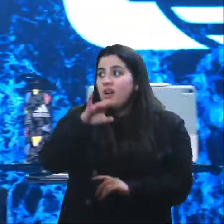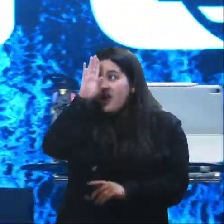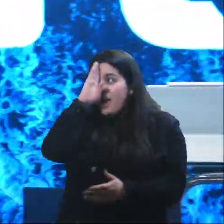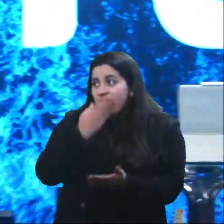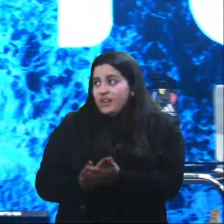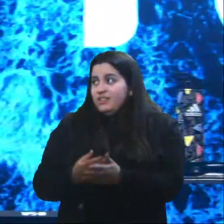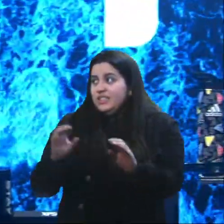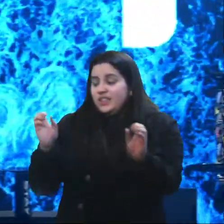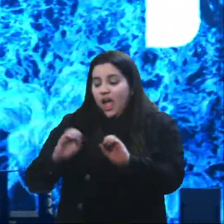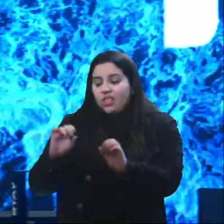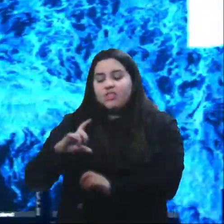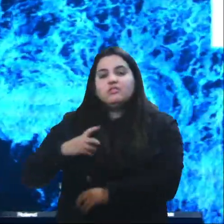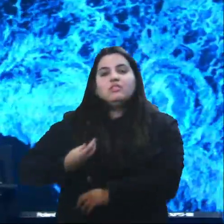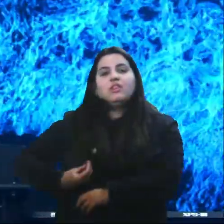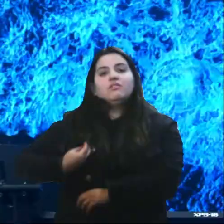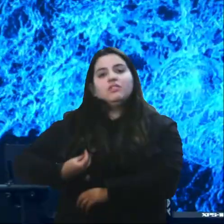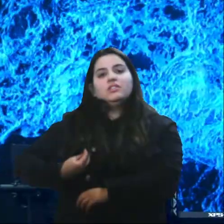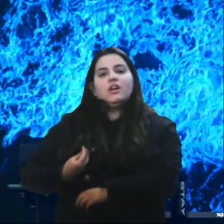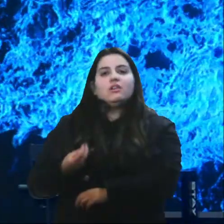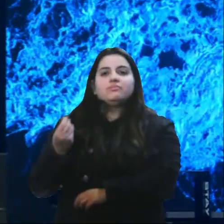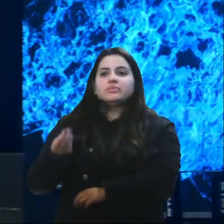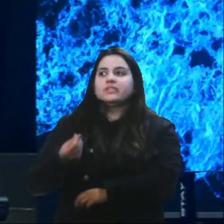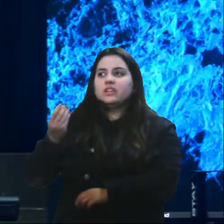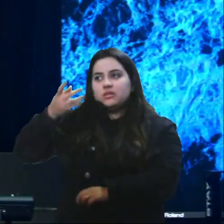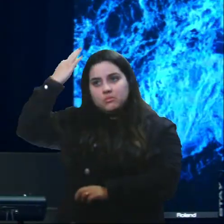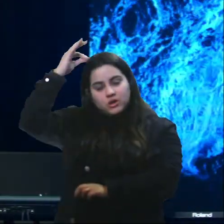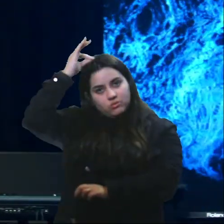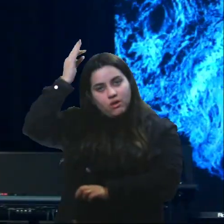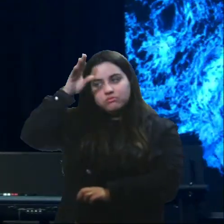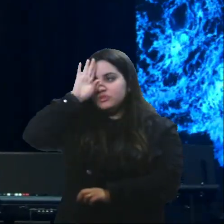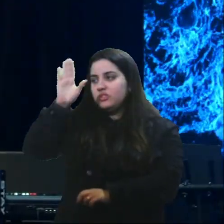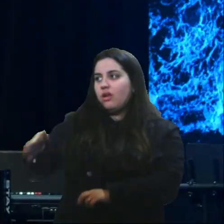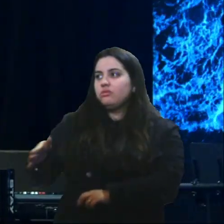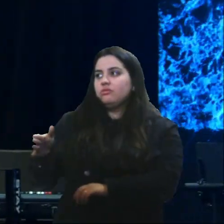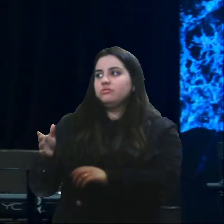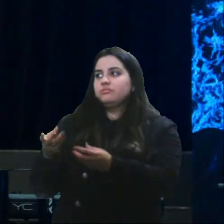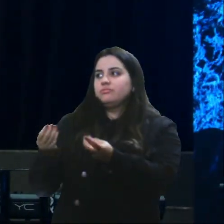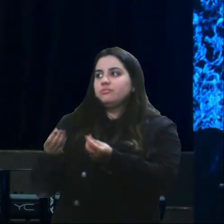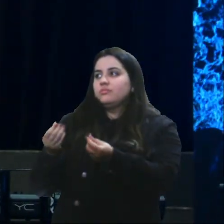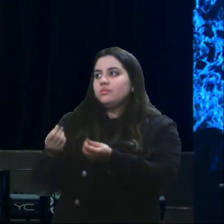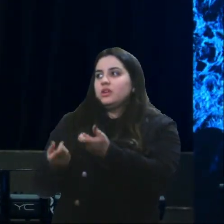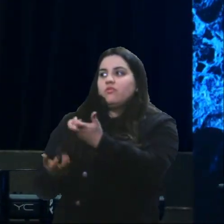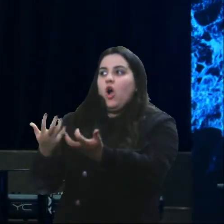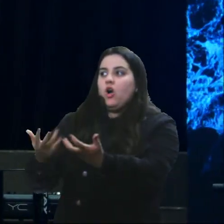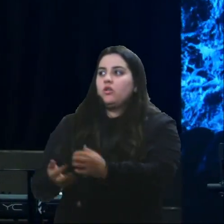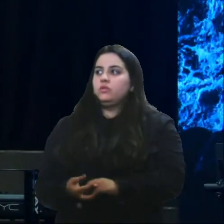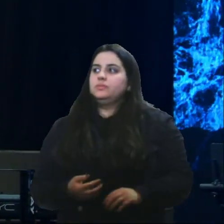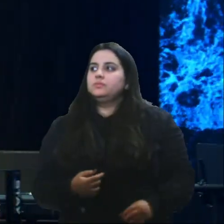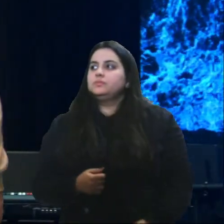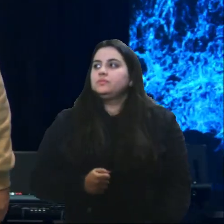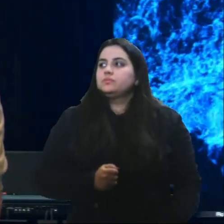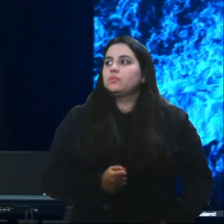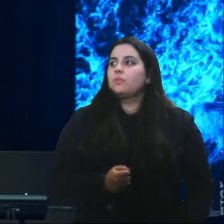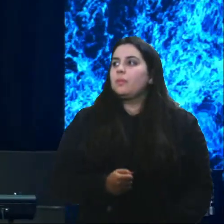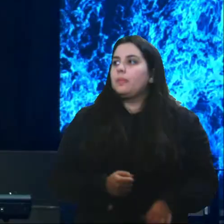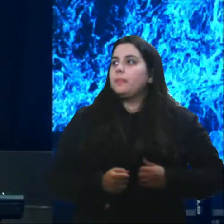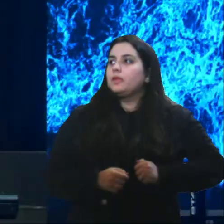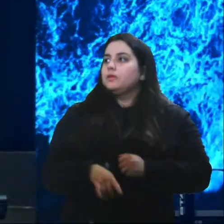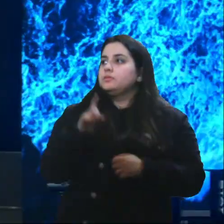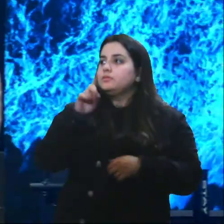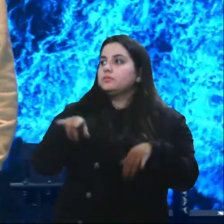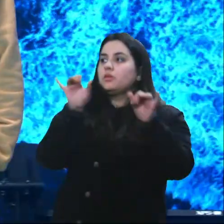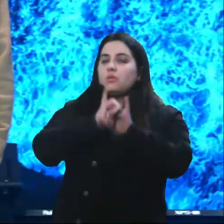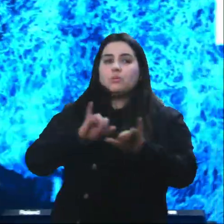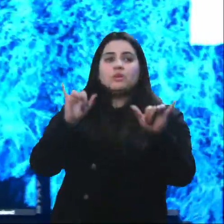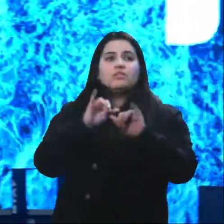terão uma vida espiritual inútil, serão jogados no fogo. E essa é uma mensagem que a nossa geração não